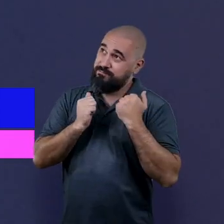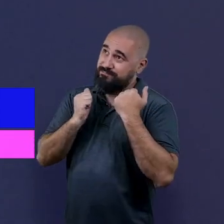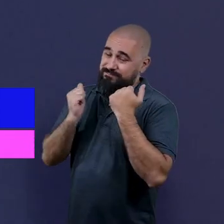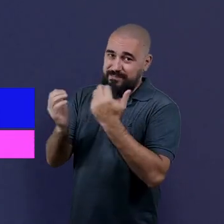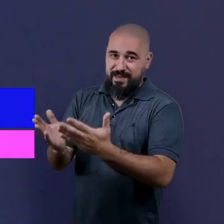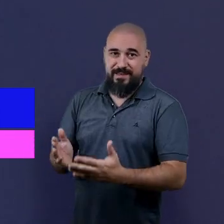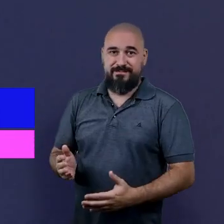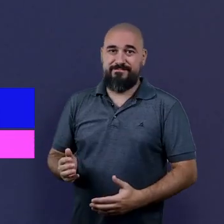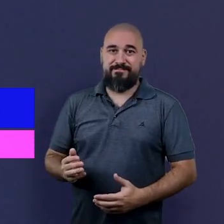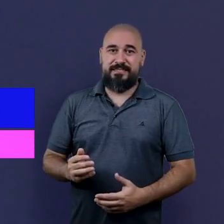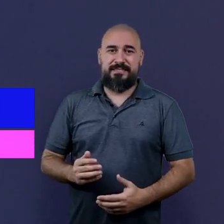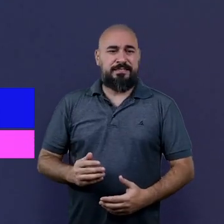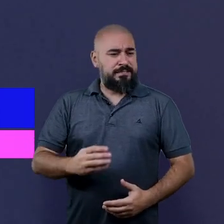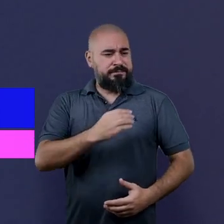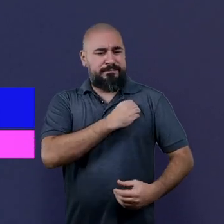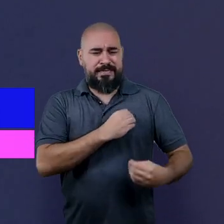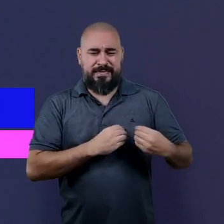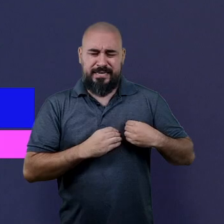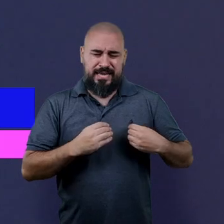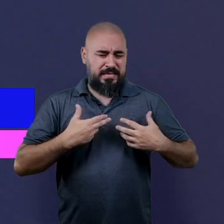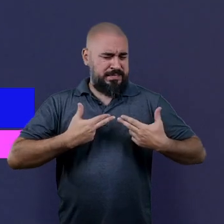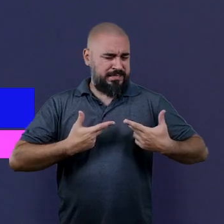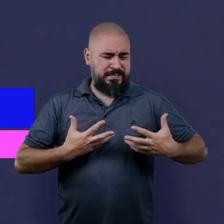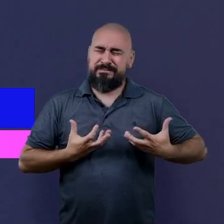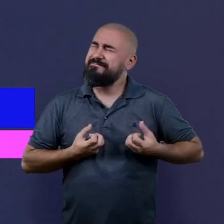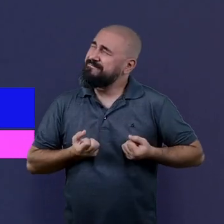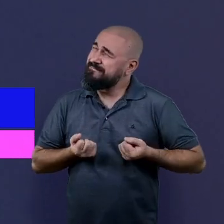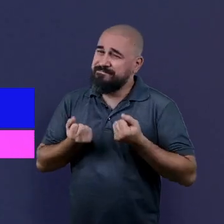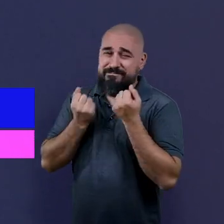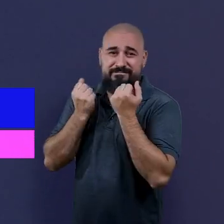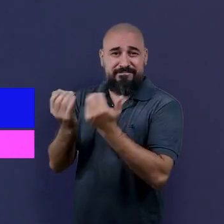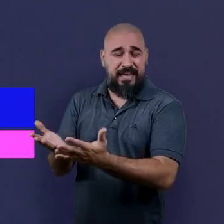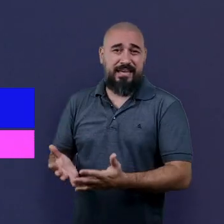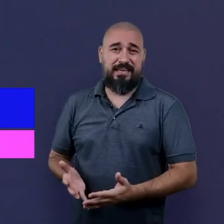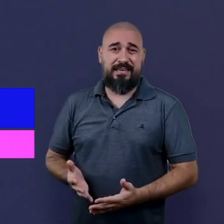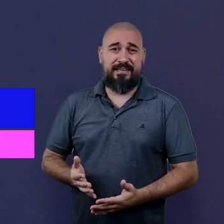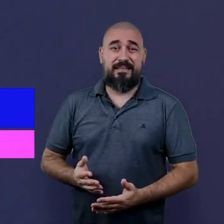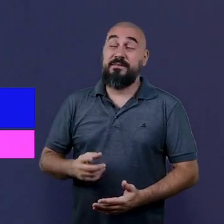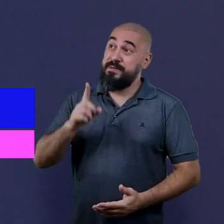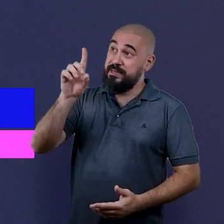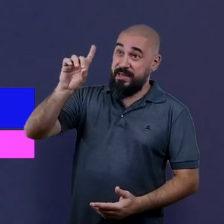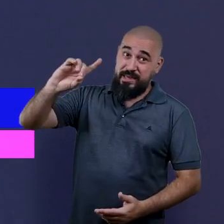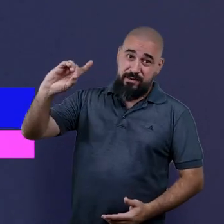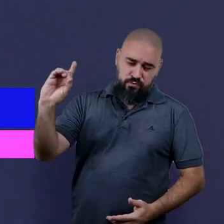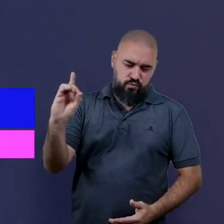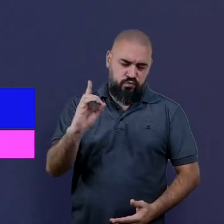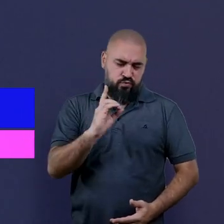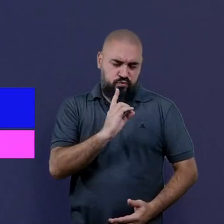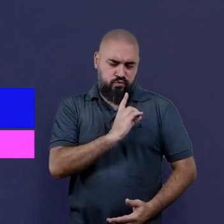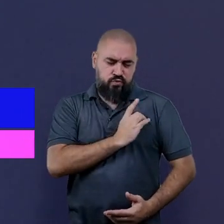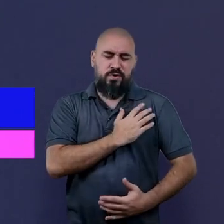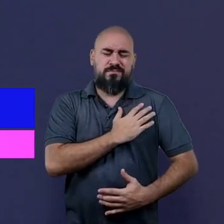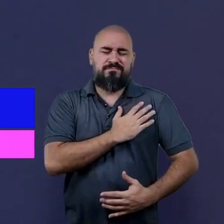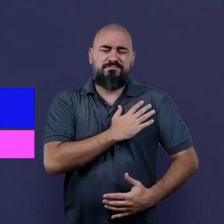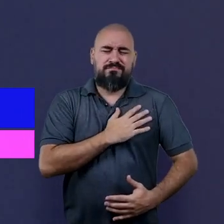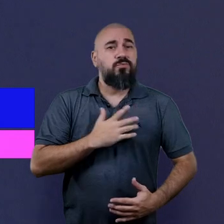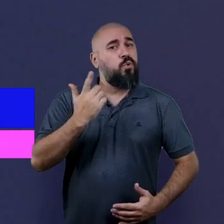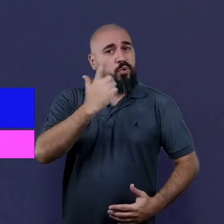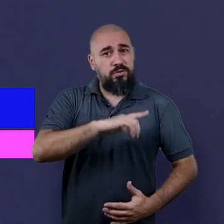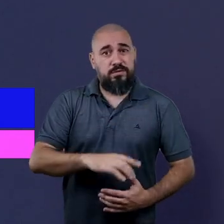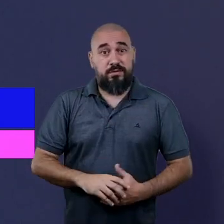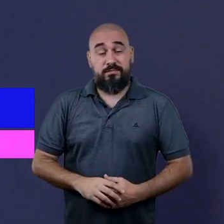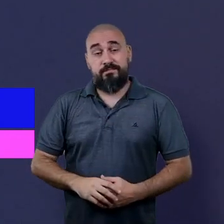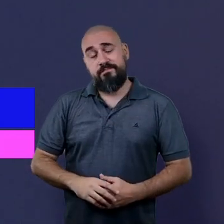A esvaziar-se por completo. Para que Deus seja de fato o seu Deus. Ele está